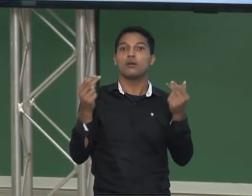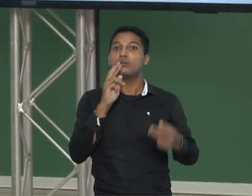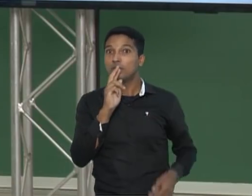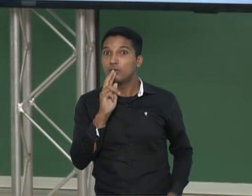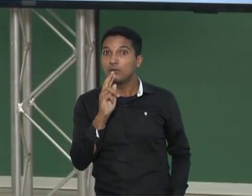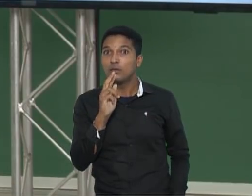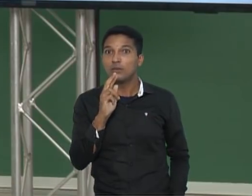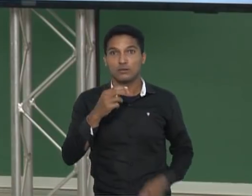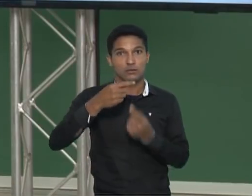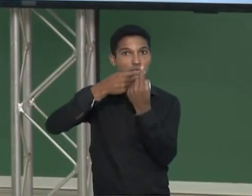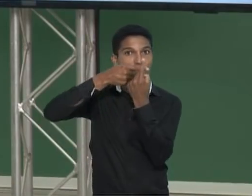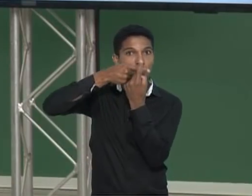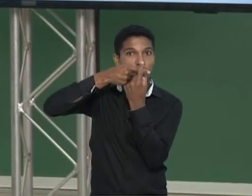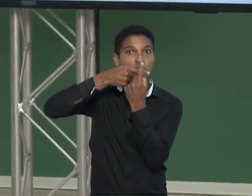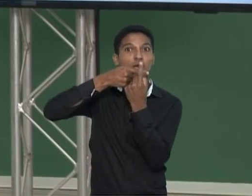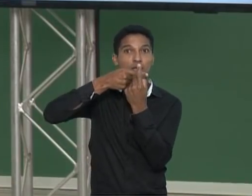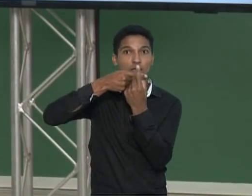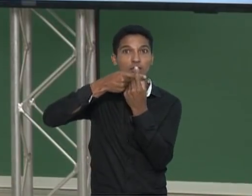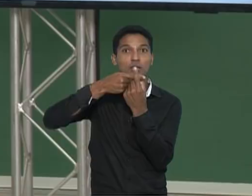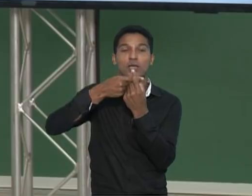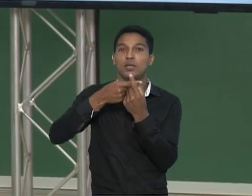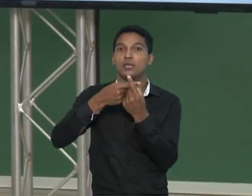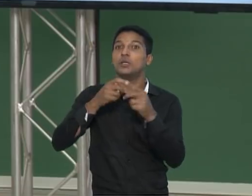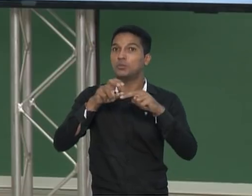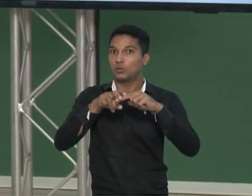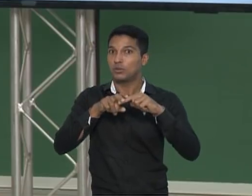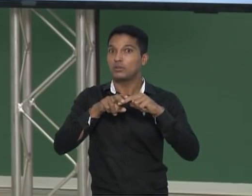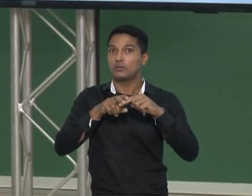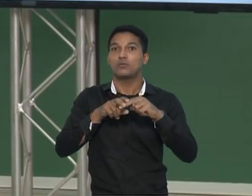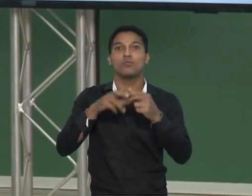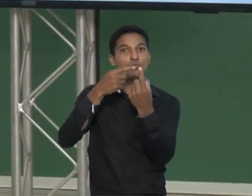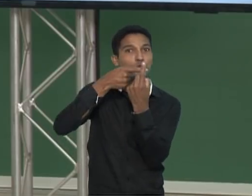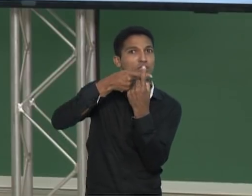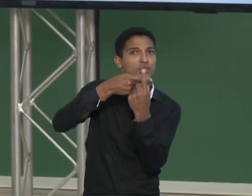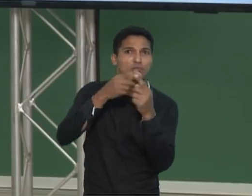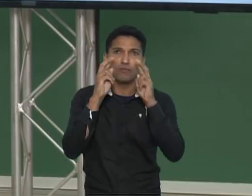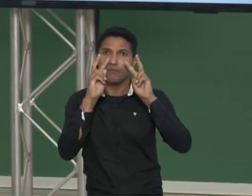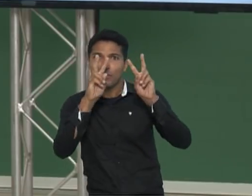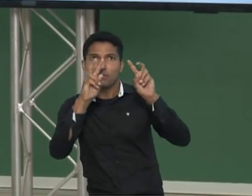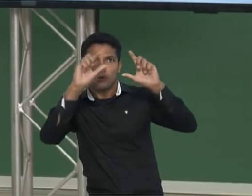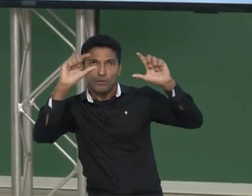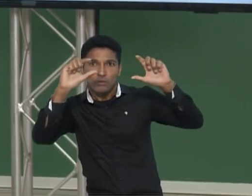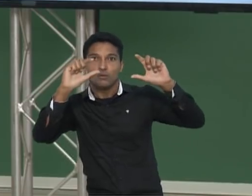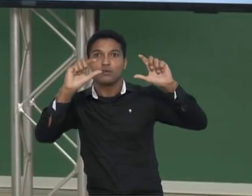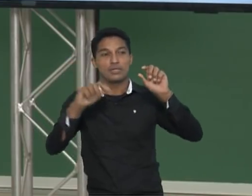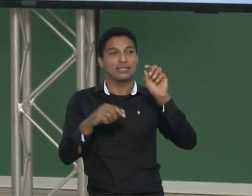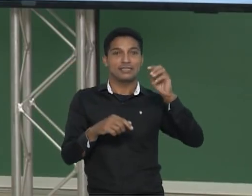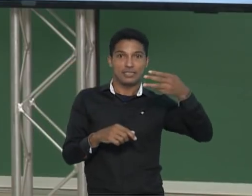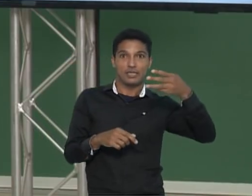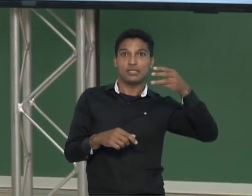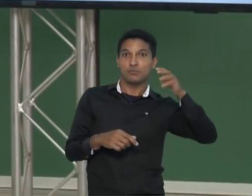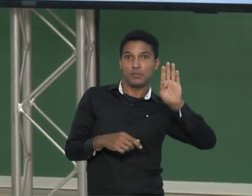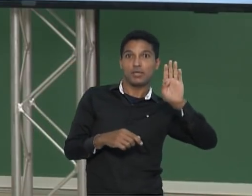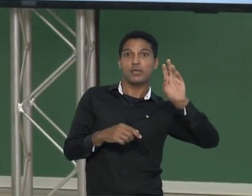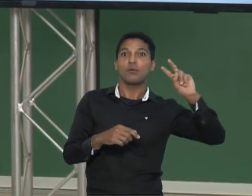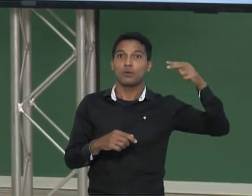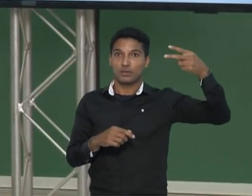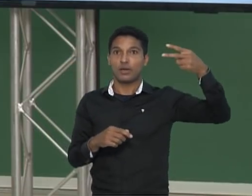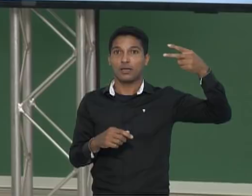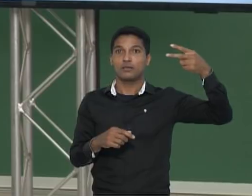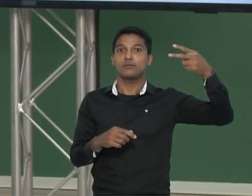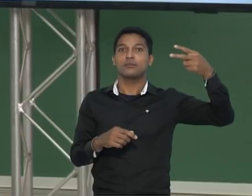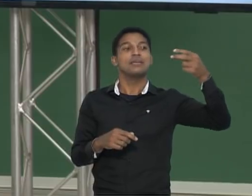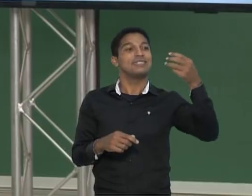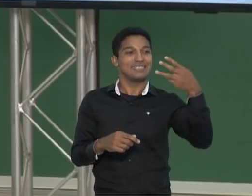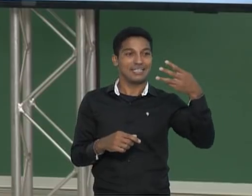ser positivo. Por isso que ficou positivo aqui, ó. 3b ao quadrado com 3b ao quadrado, 3